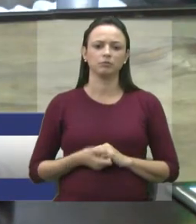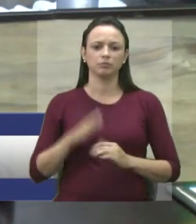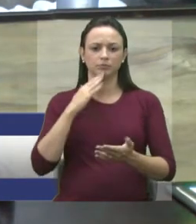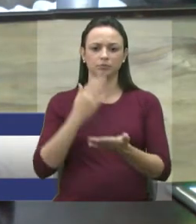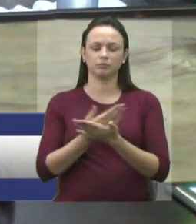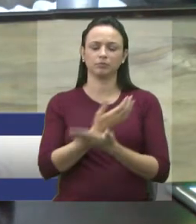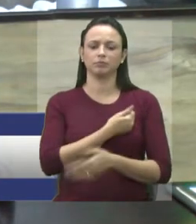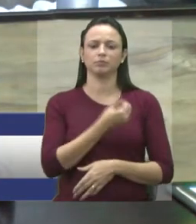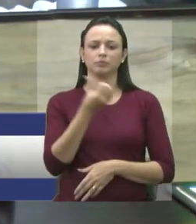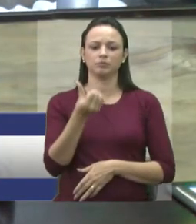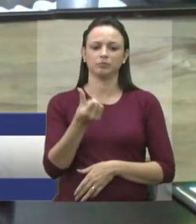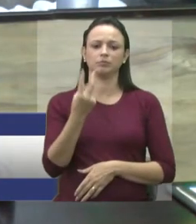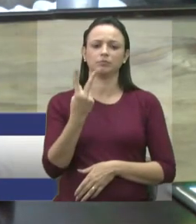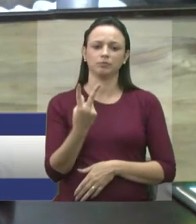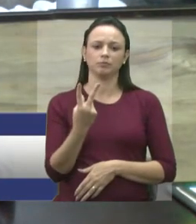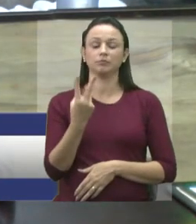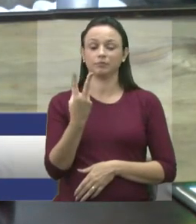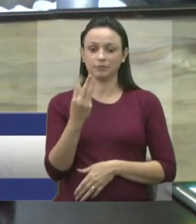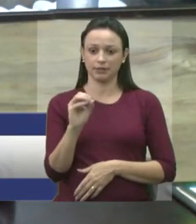Requerimento número